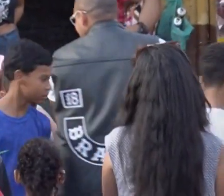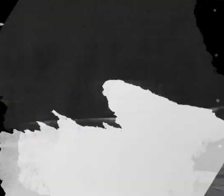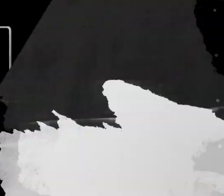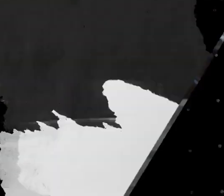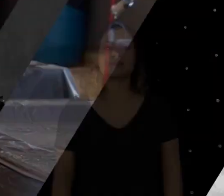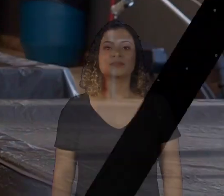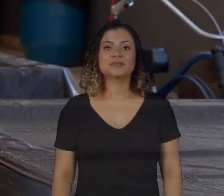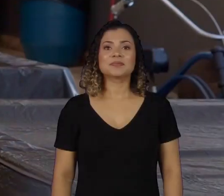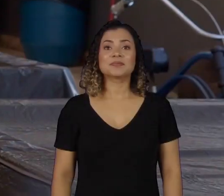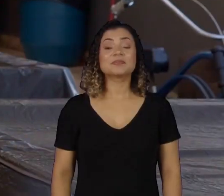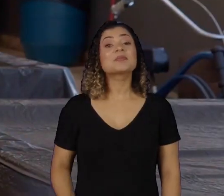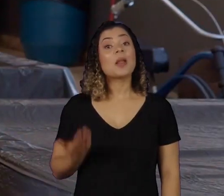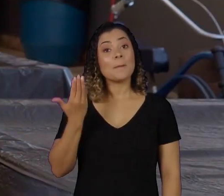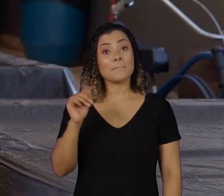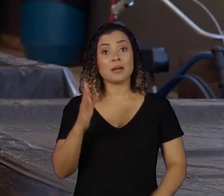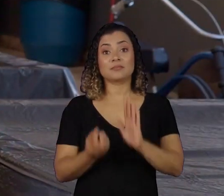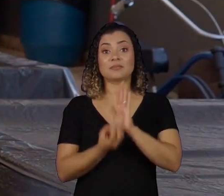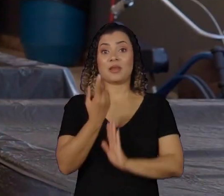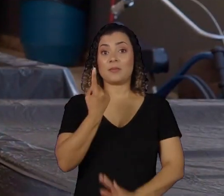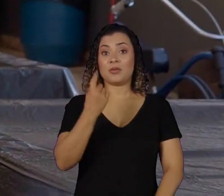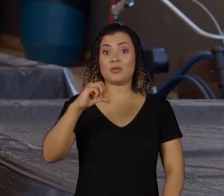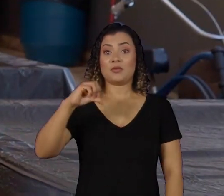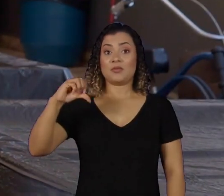O bar nasce em